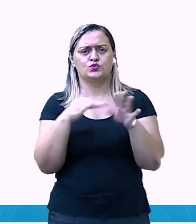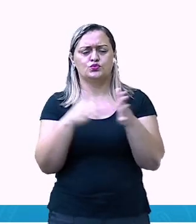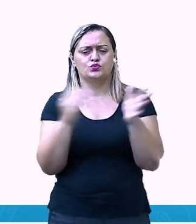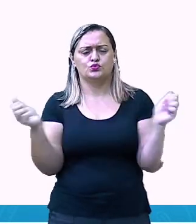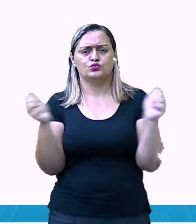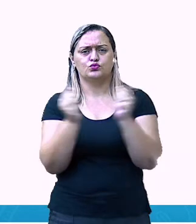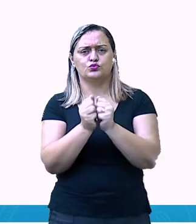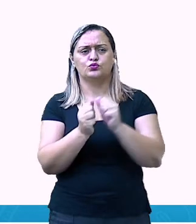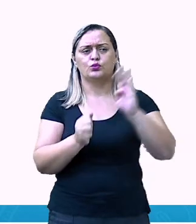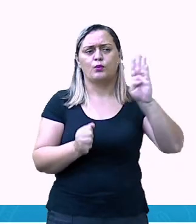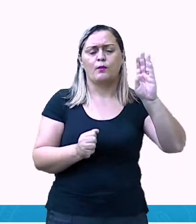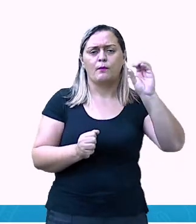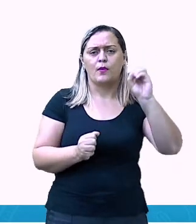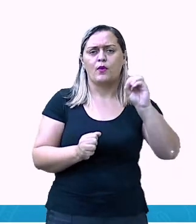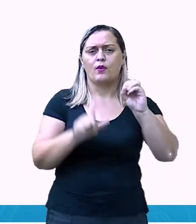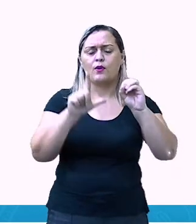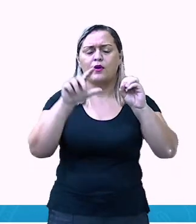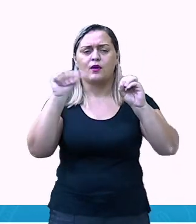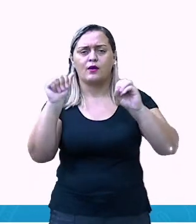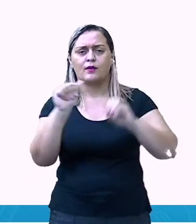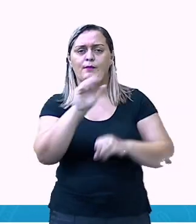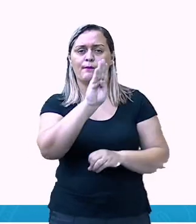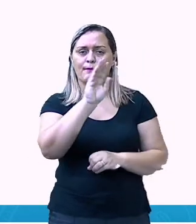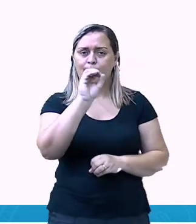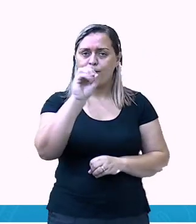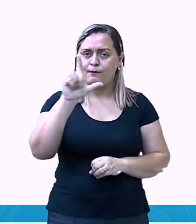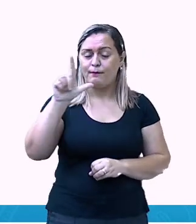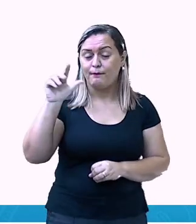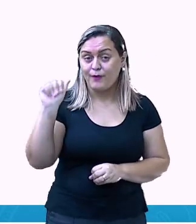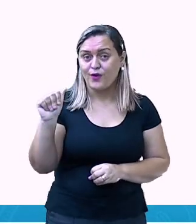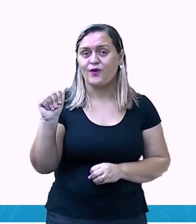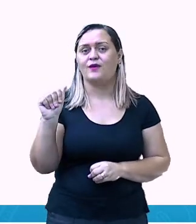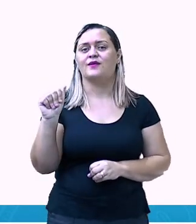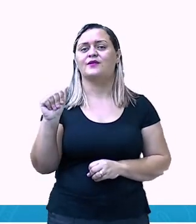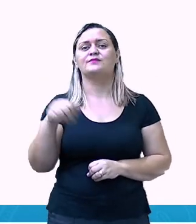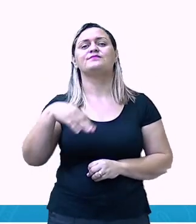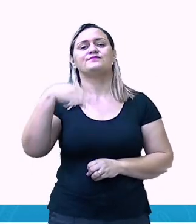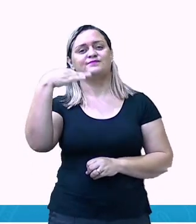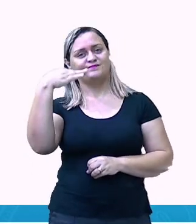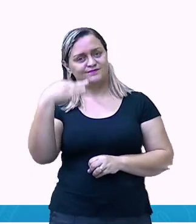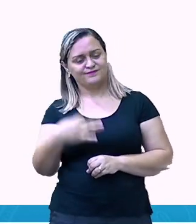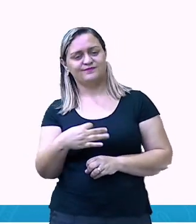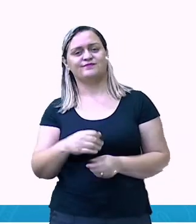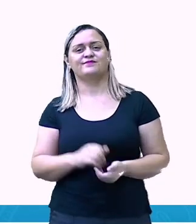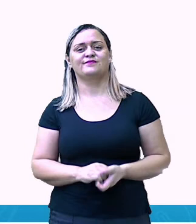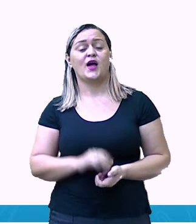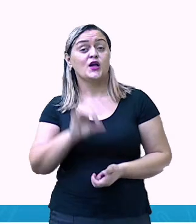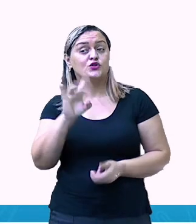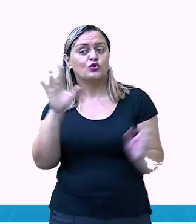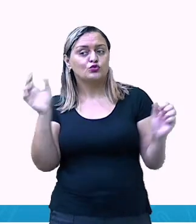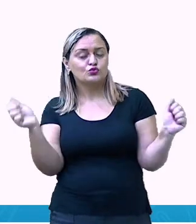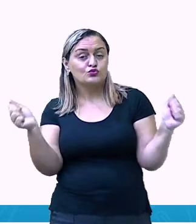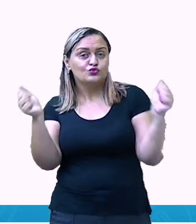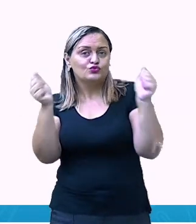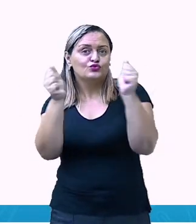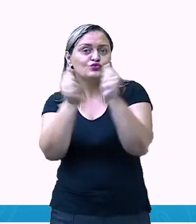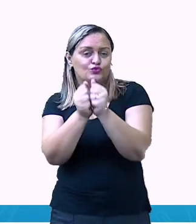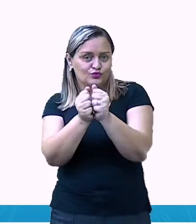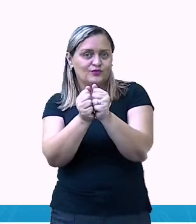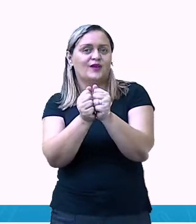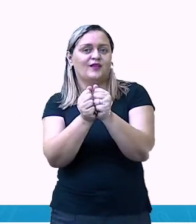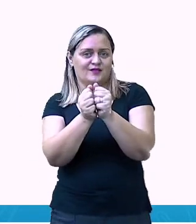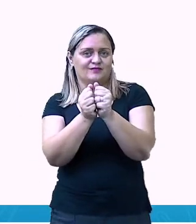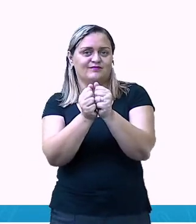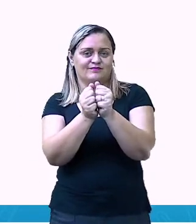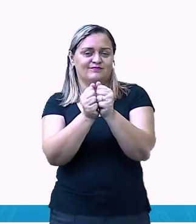Bola. Bola. Bola, exatamente, bola. Gente, é muito fácil, é só você treinar